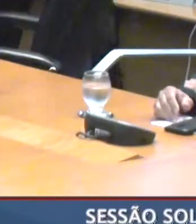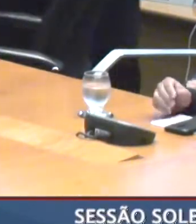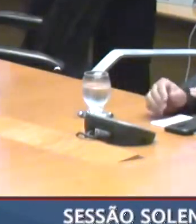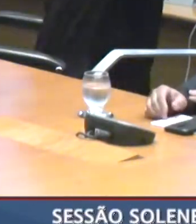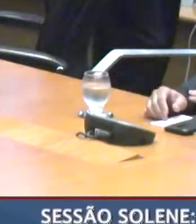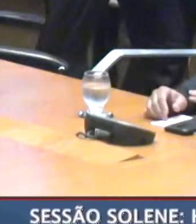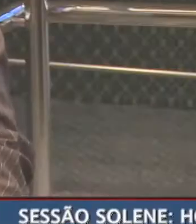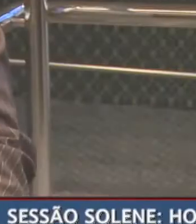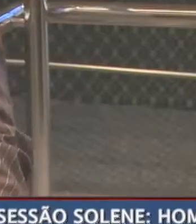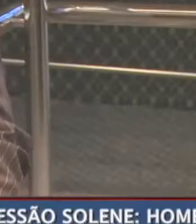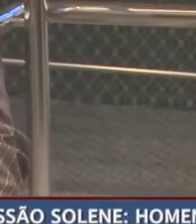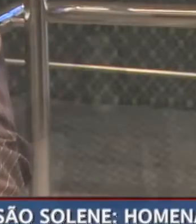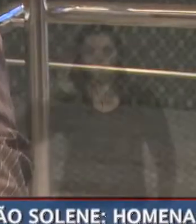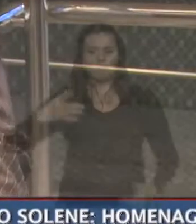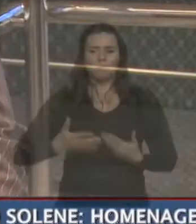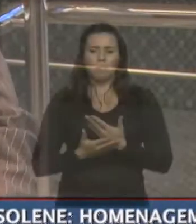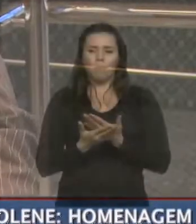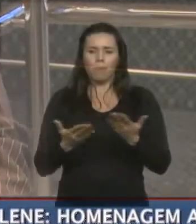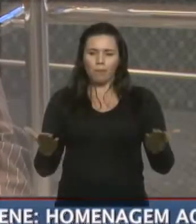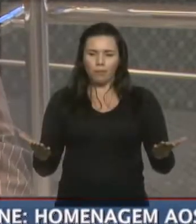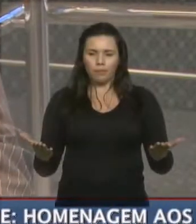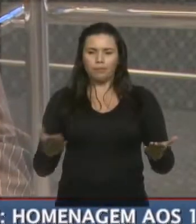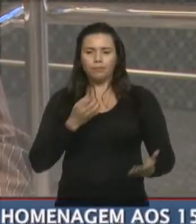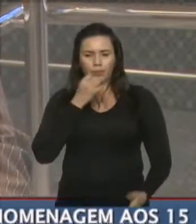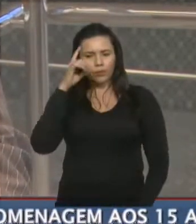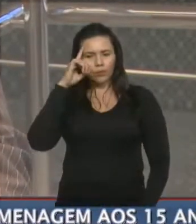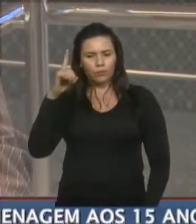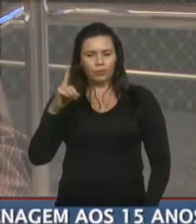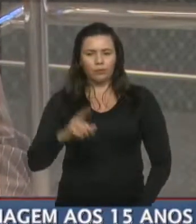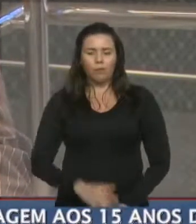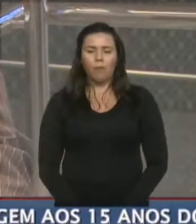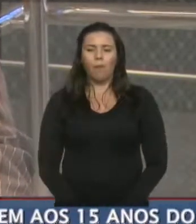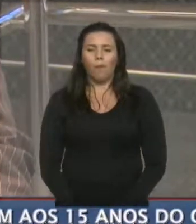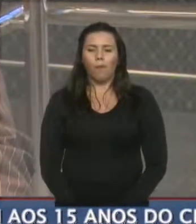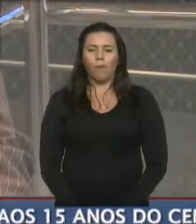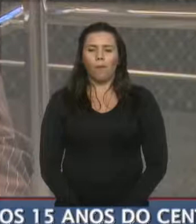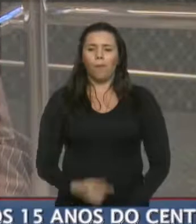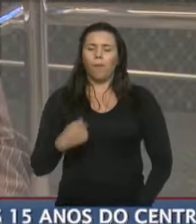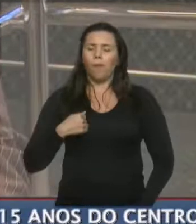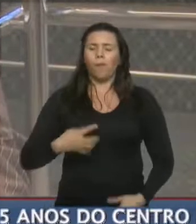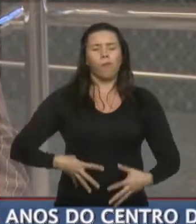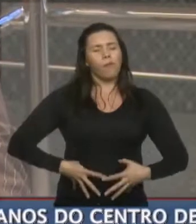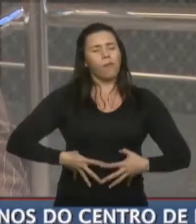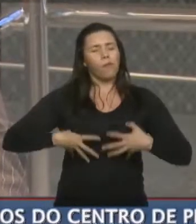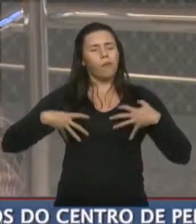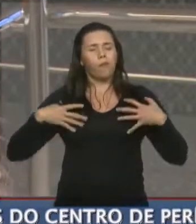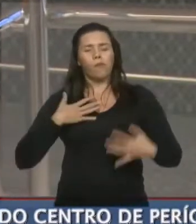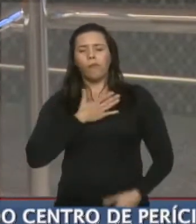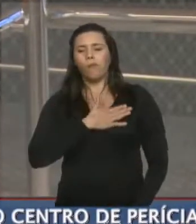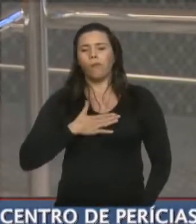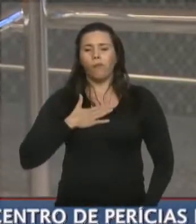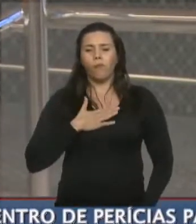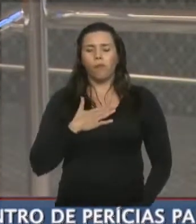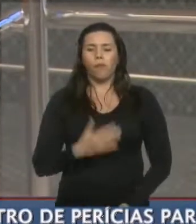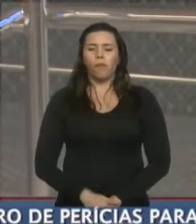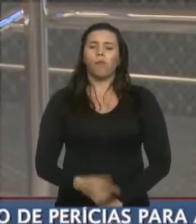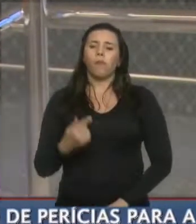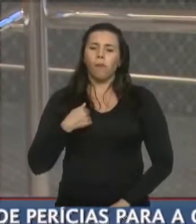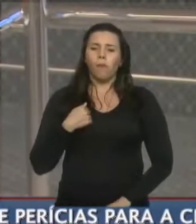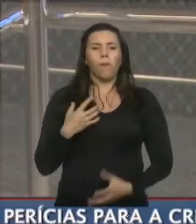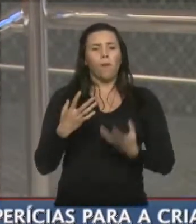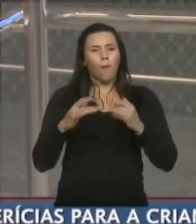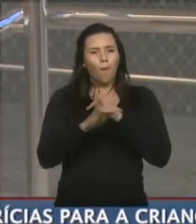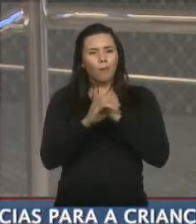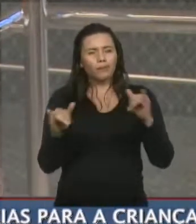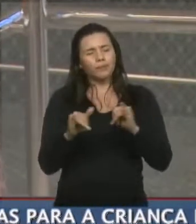Bom dia a todos, todas. É com imensa satisfação que trago um abraço do nosso prefeito Edivaldo Holanda Júnior